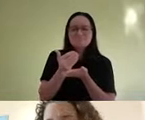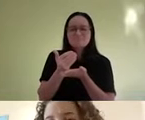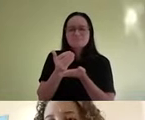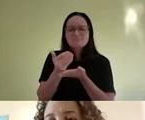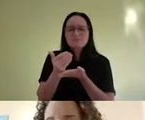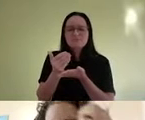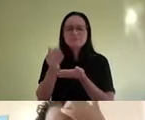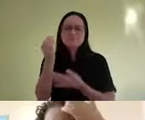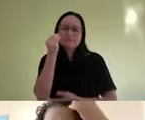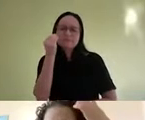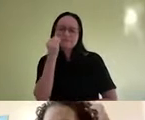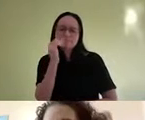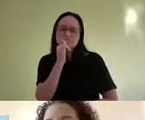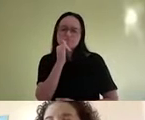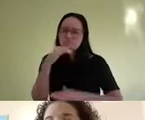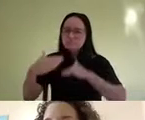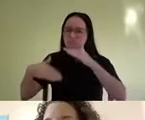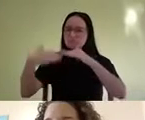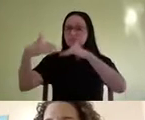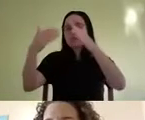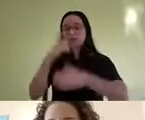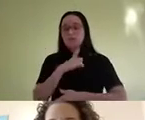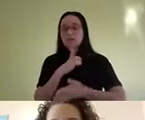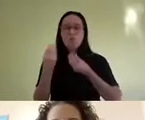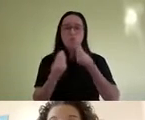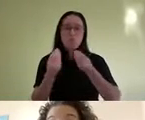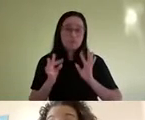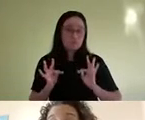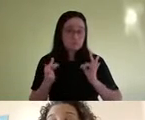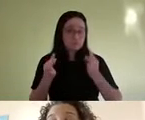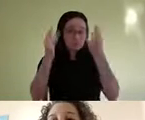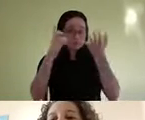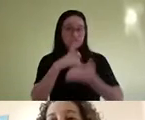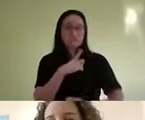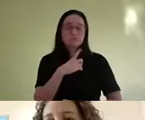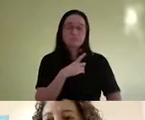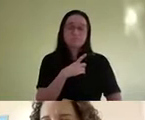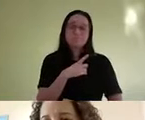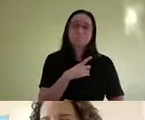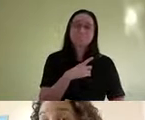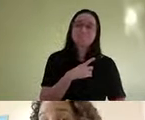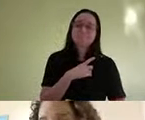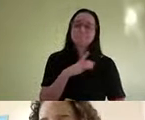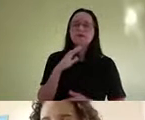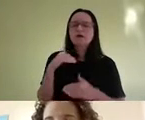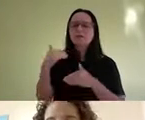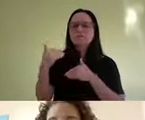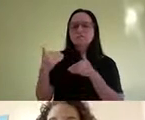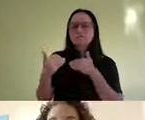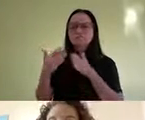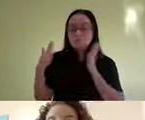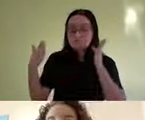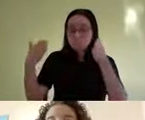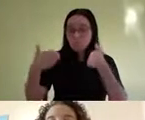testes de desenvolvimento para entender como a tecnologia funcionava, eu voltei um pouco mais para o técnico